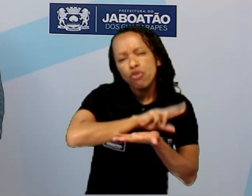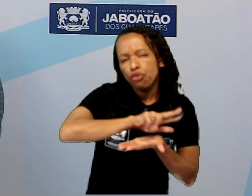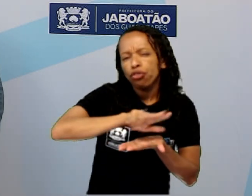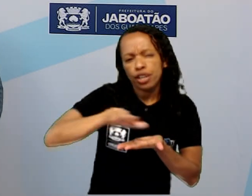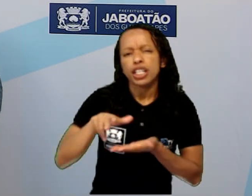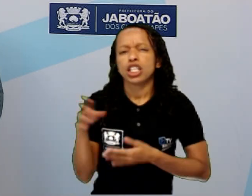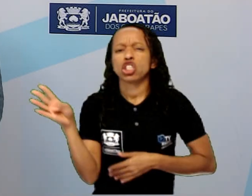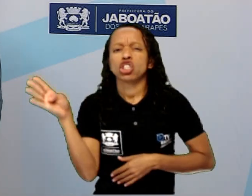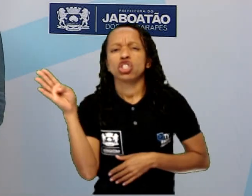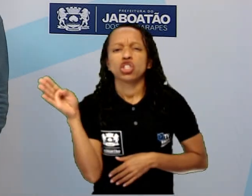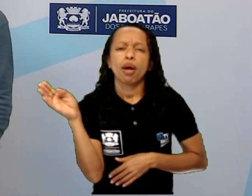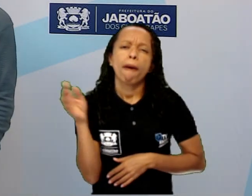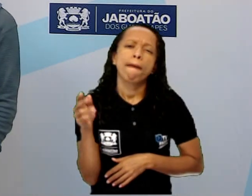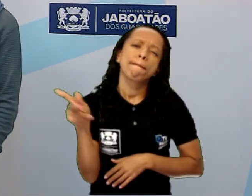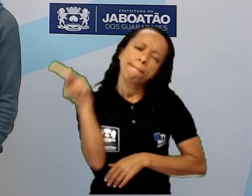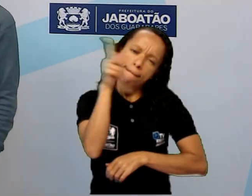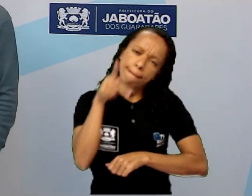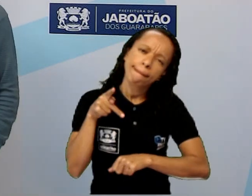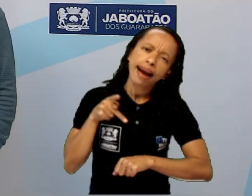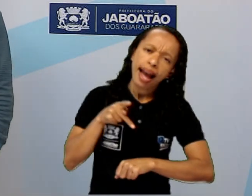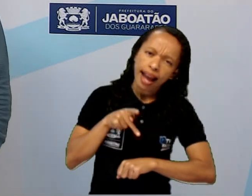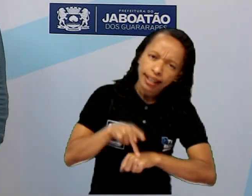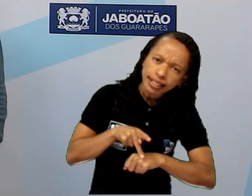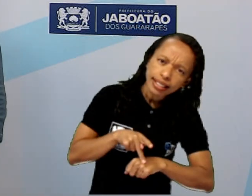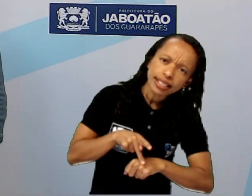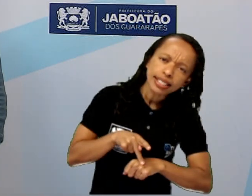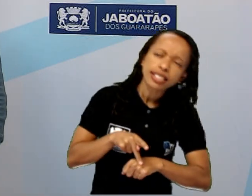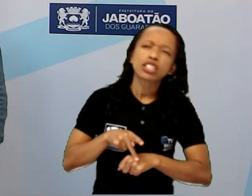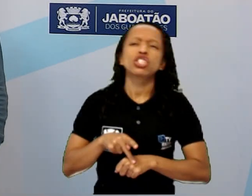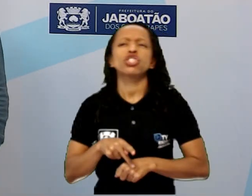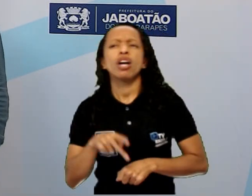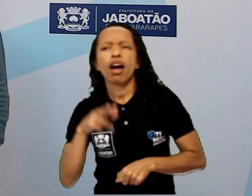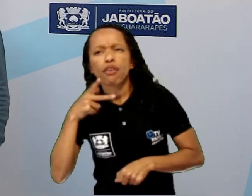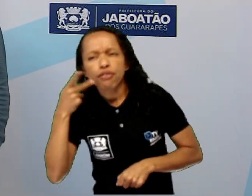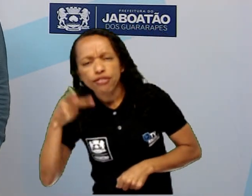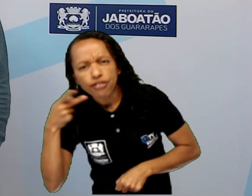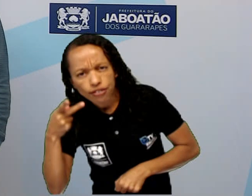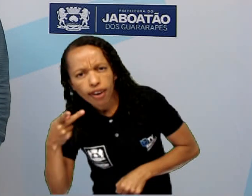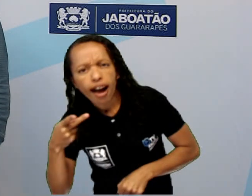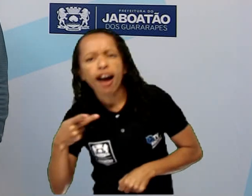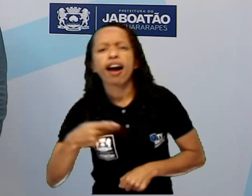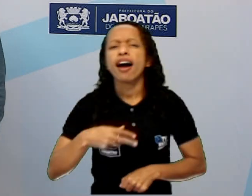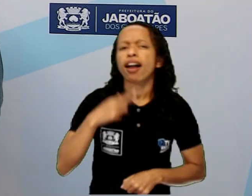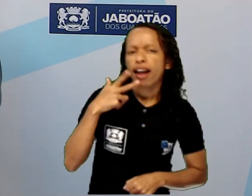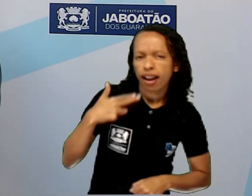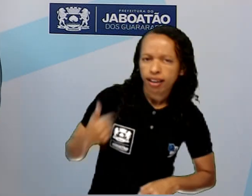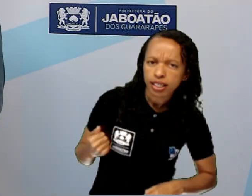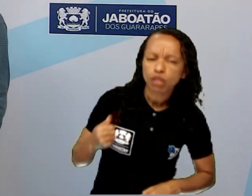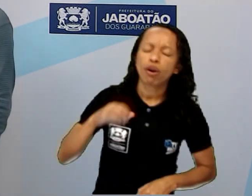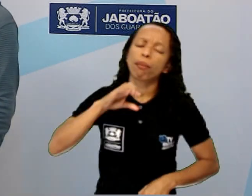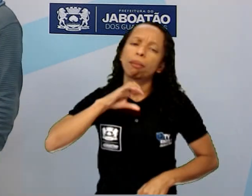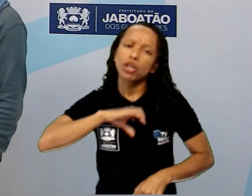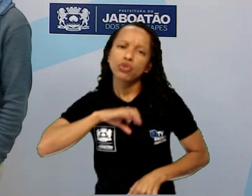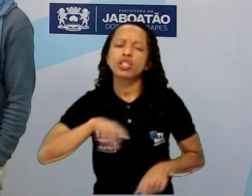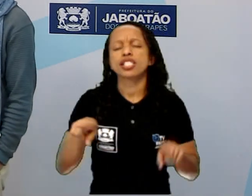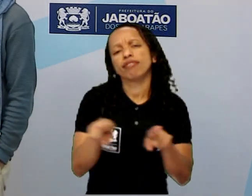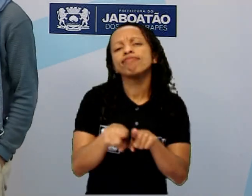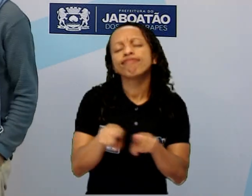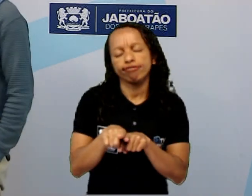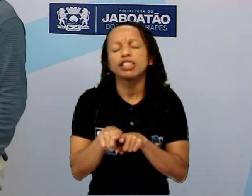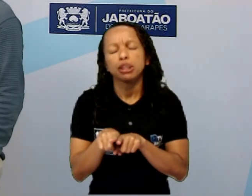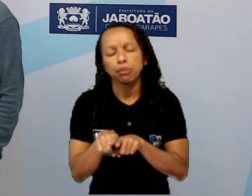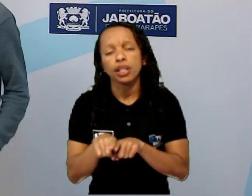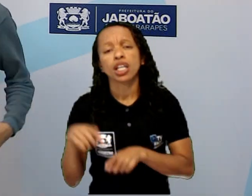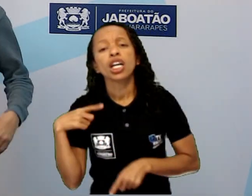fala português. Então, é um português que não vai ser igual de Portugal, nem de Açores e muito menos do Brasil. Mas a gente herdou a